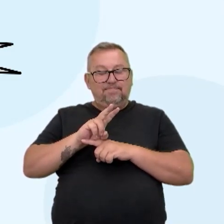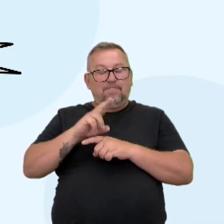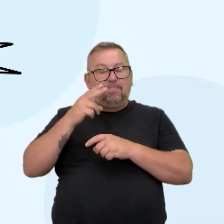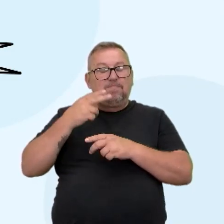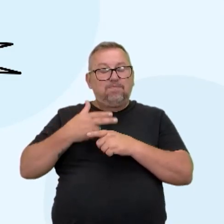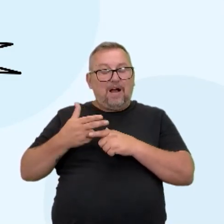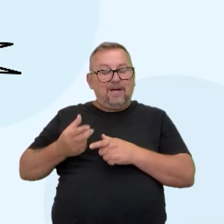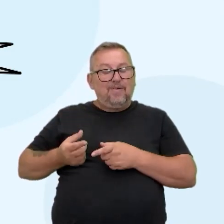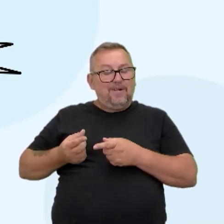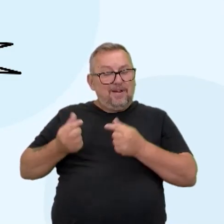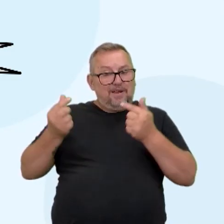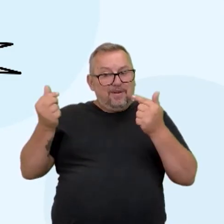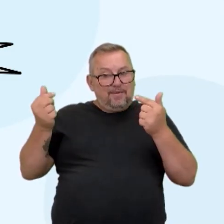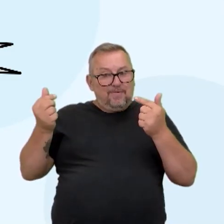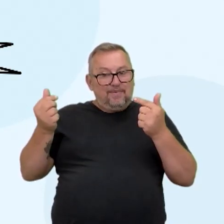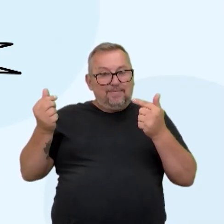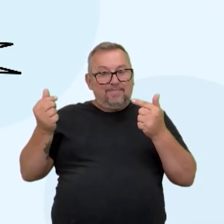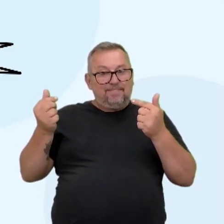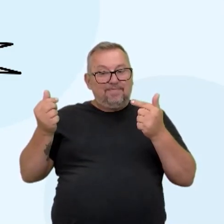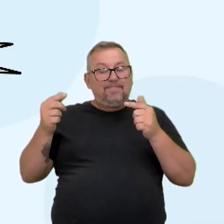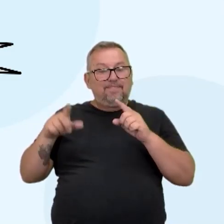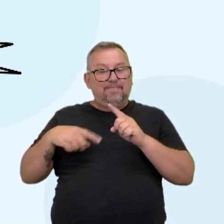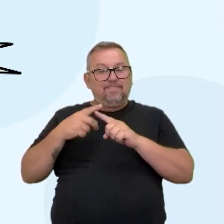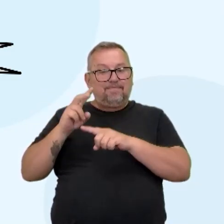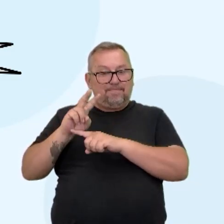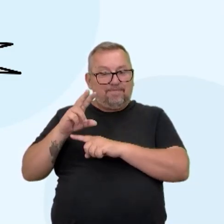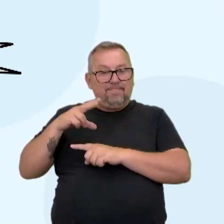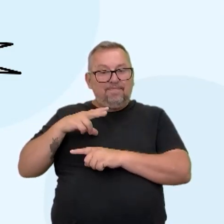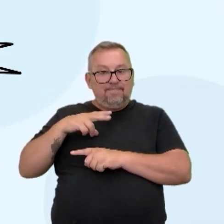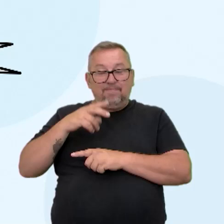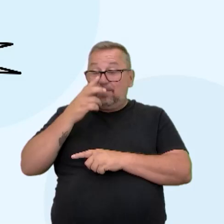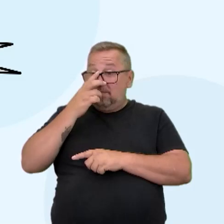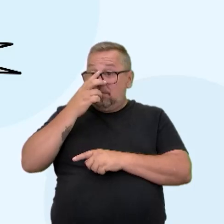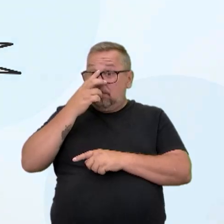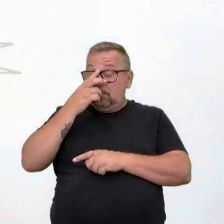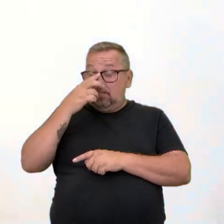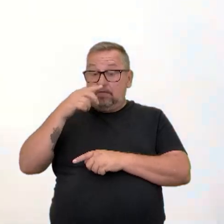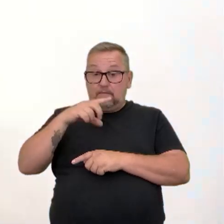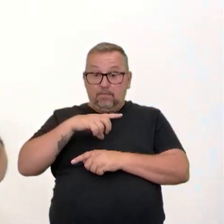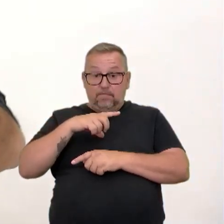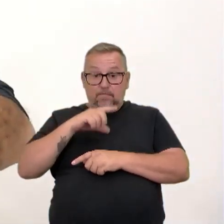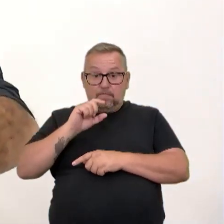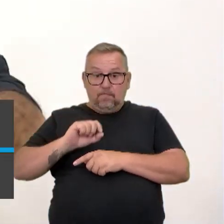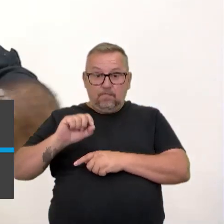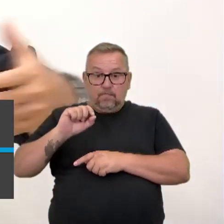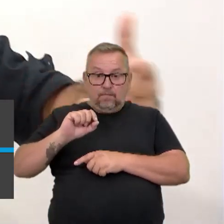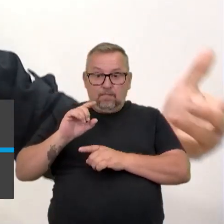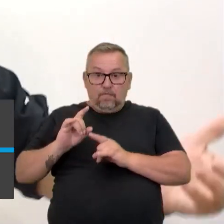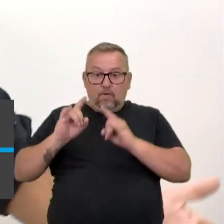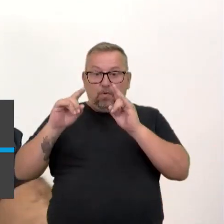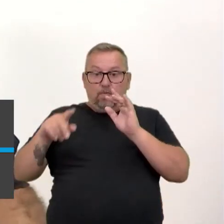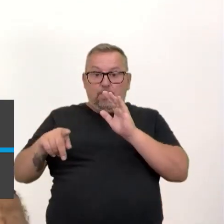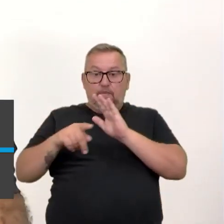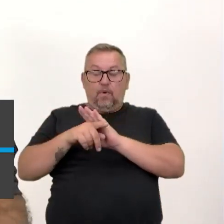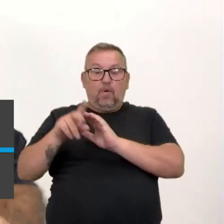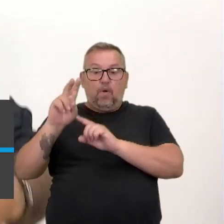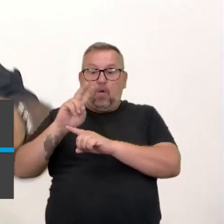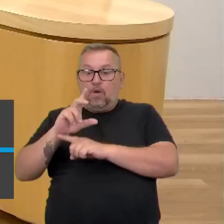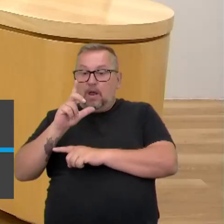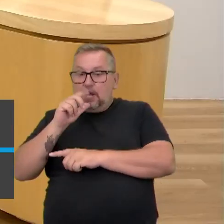mais condomínios com maior infraestrutura privada. Tem alguns, né, Fabi, que tem até tratamento próprio de